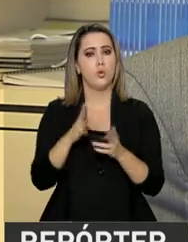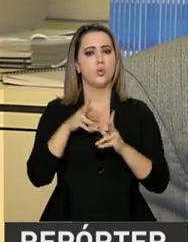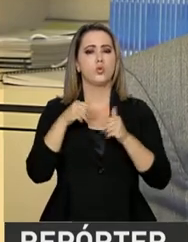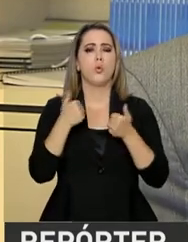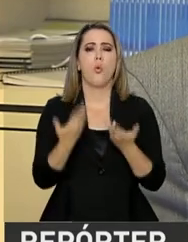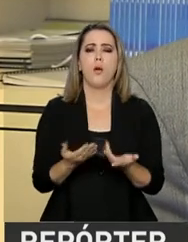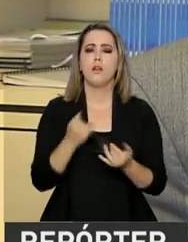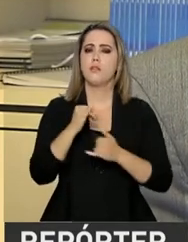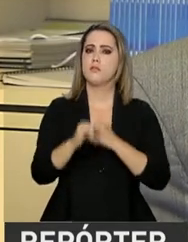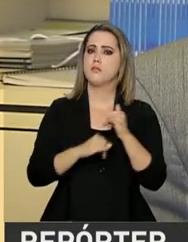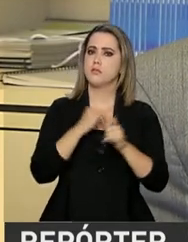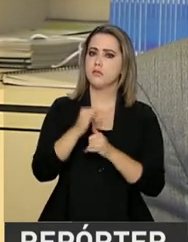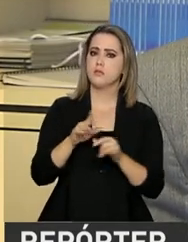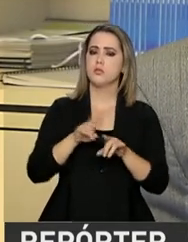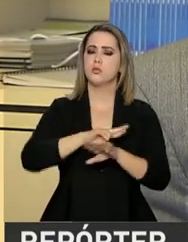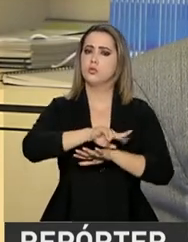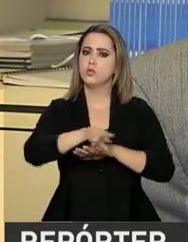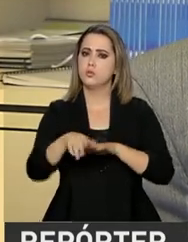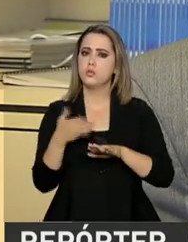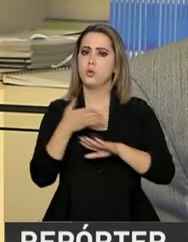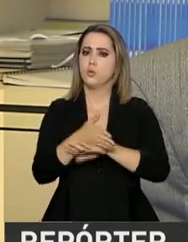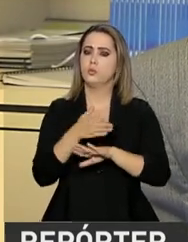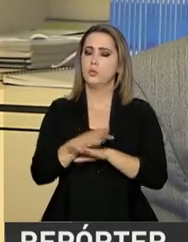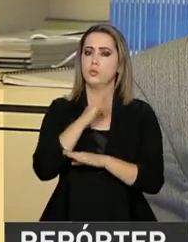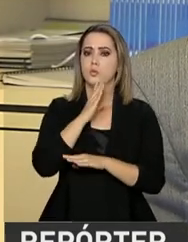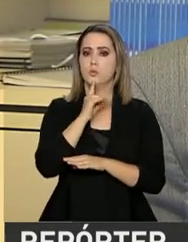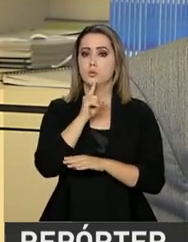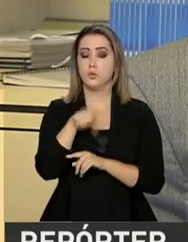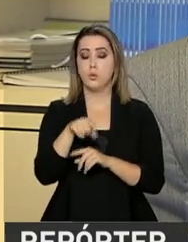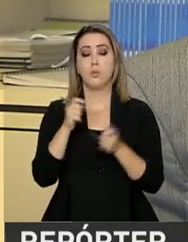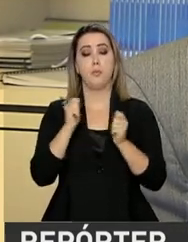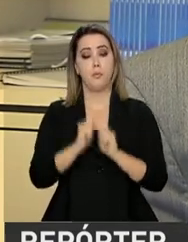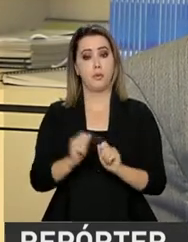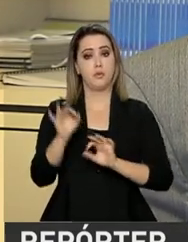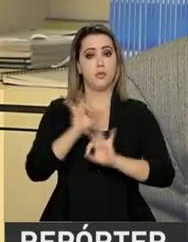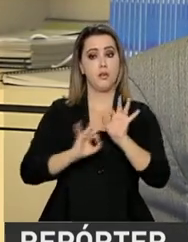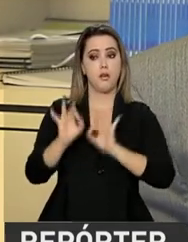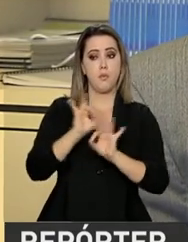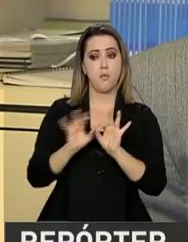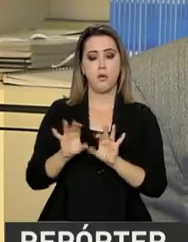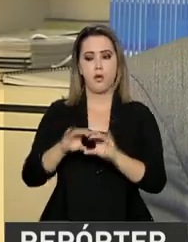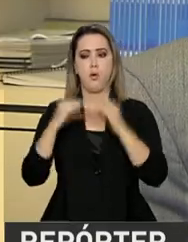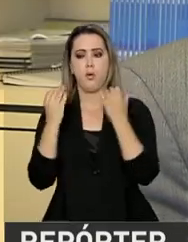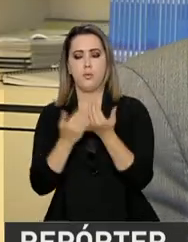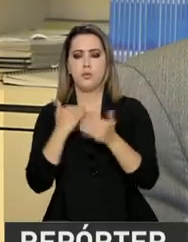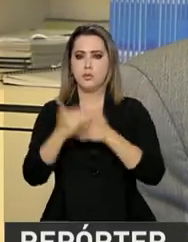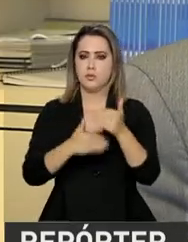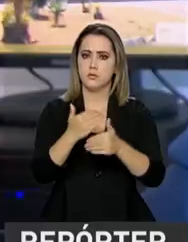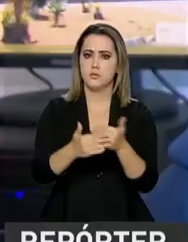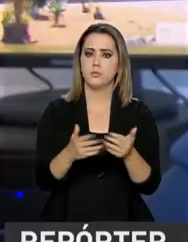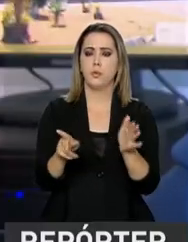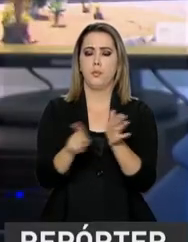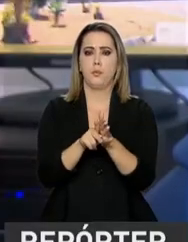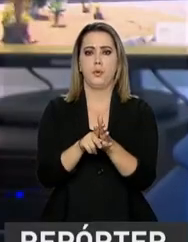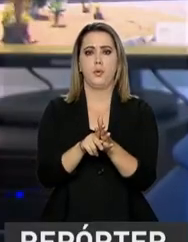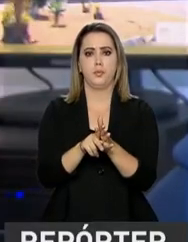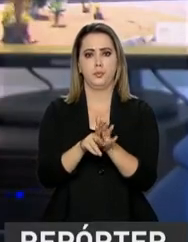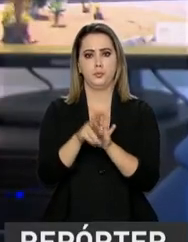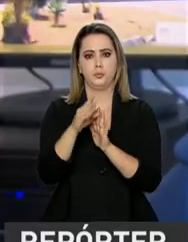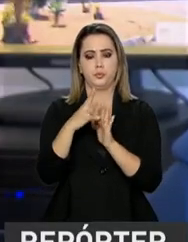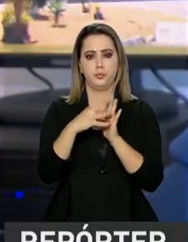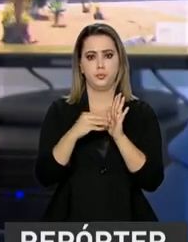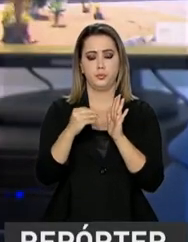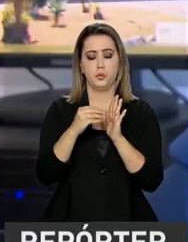dos mais variados meios de acesso a conhecimentos e capaz de ajudar a comunidade desenvolver um projeto local eu vejo que isso passa a